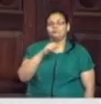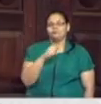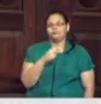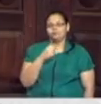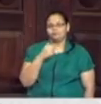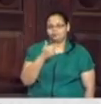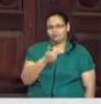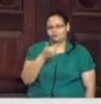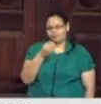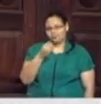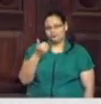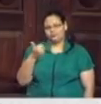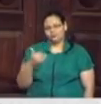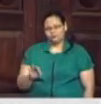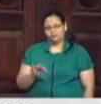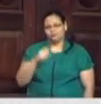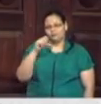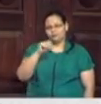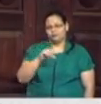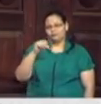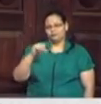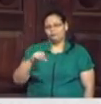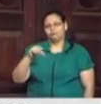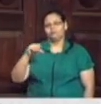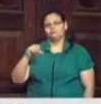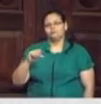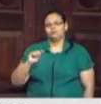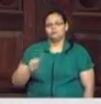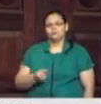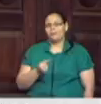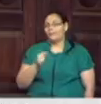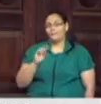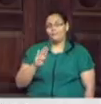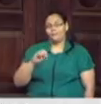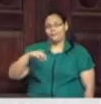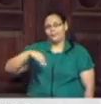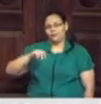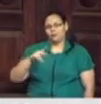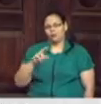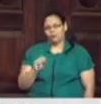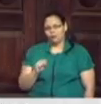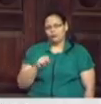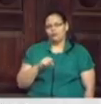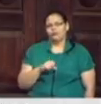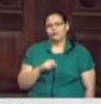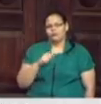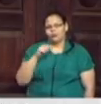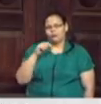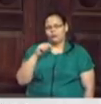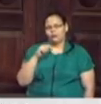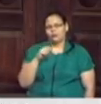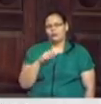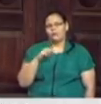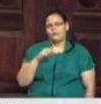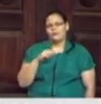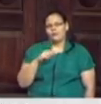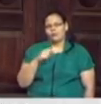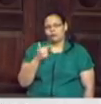999 milhões de reais. 2011, 1 bi e 500 milhões de